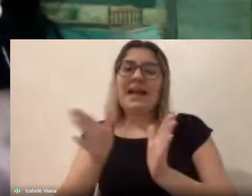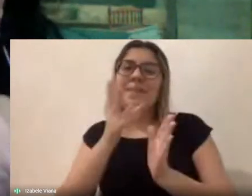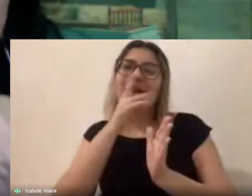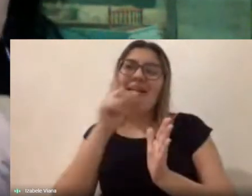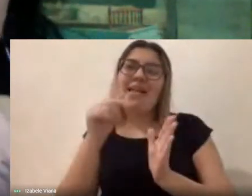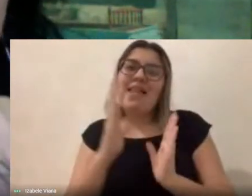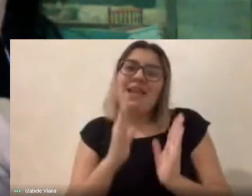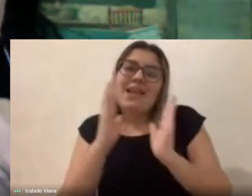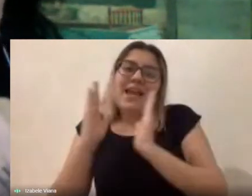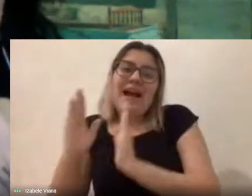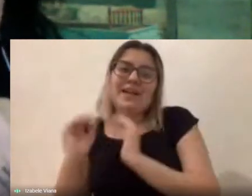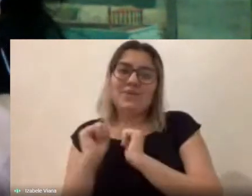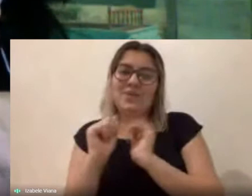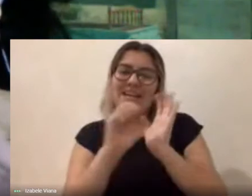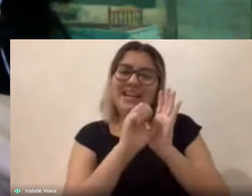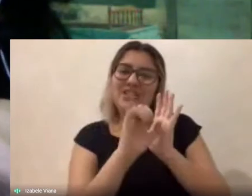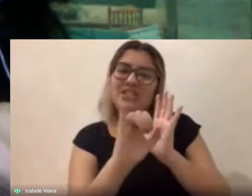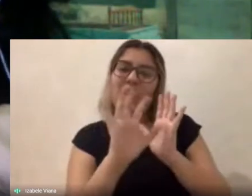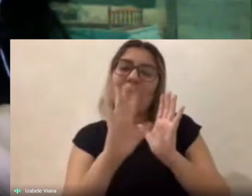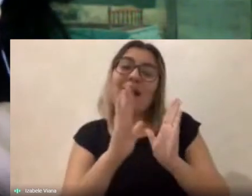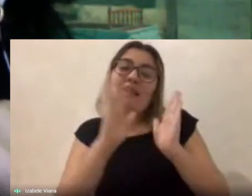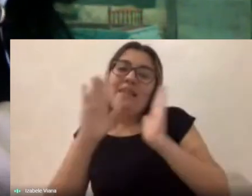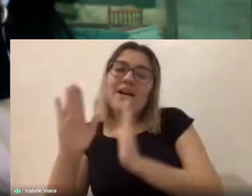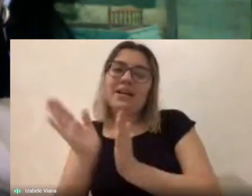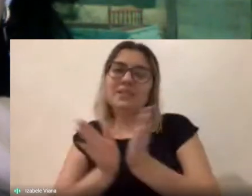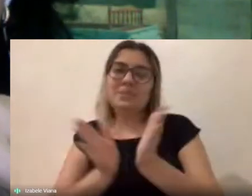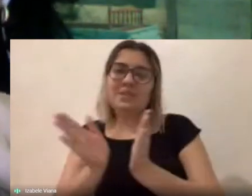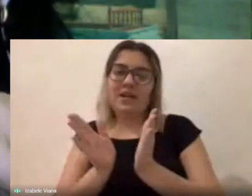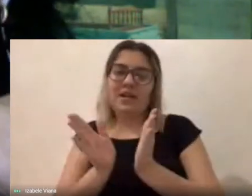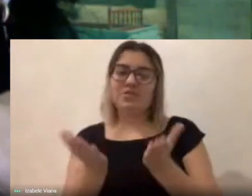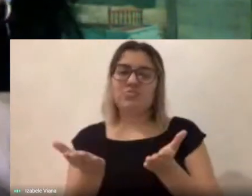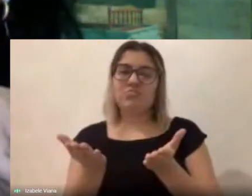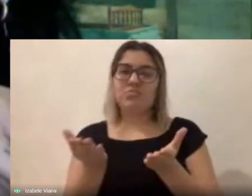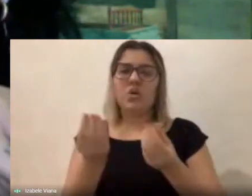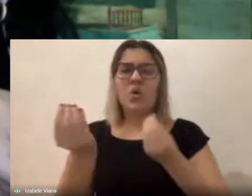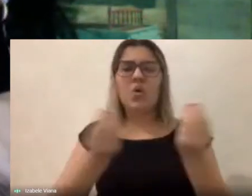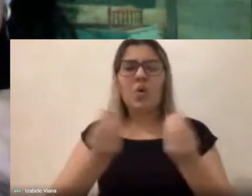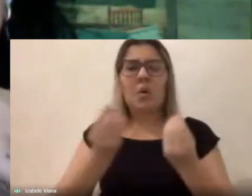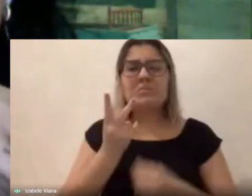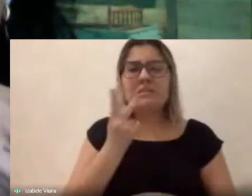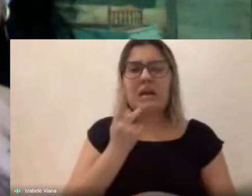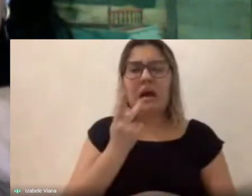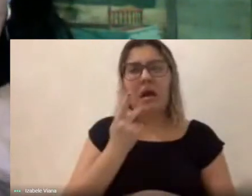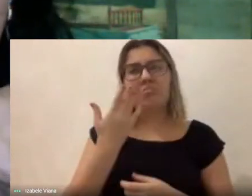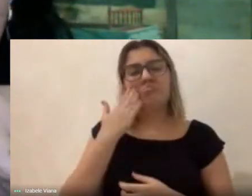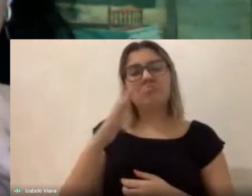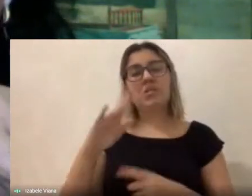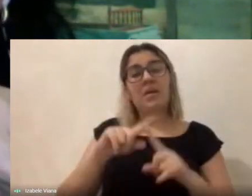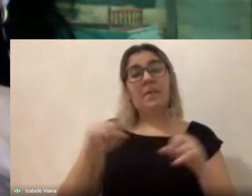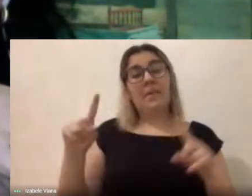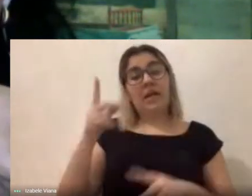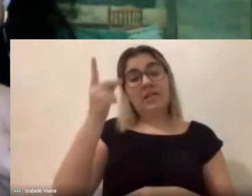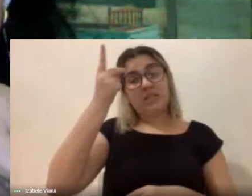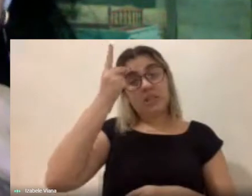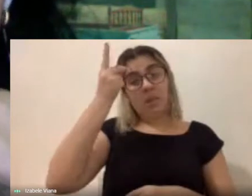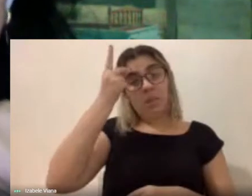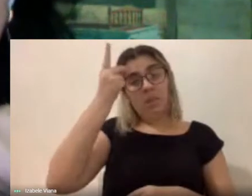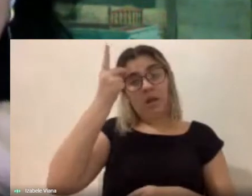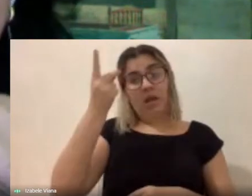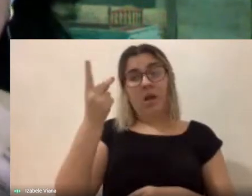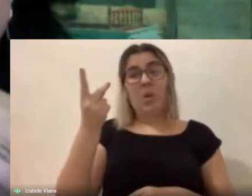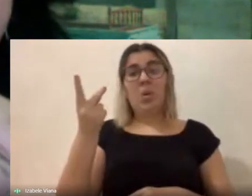sei como que é no Ceará, mas em São Paulo por muito tempo, hoje já nem tanto, porque houve uma